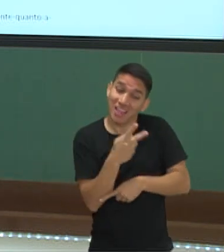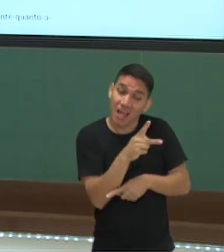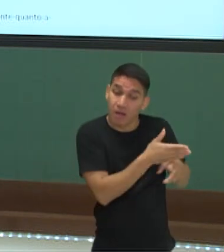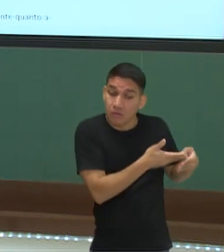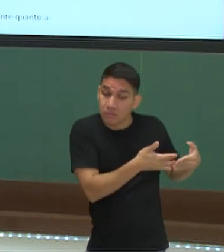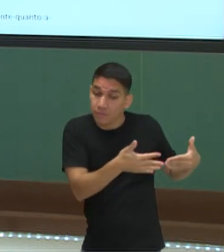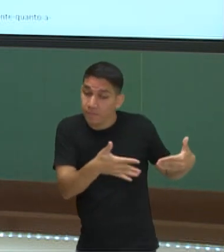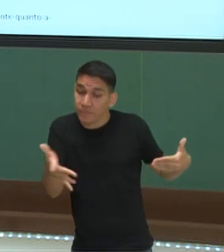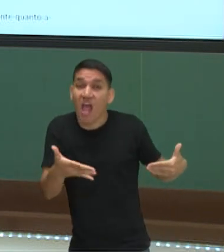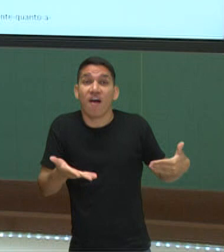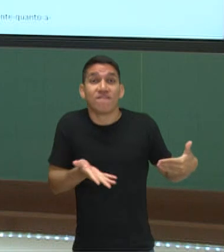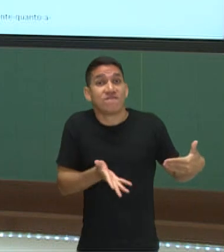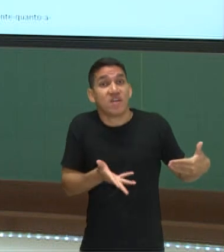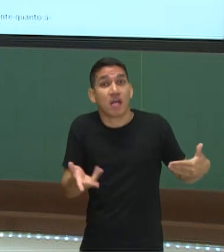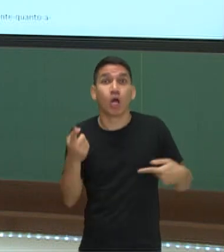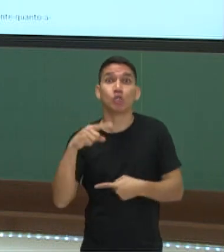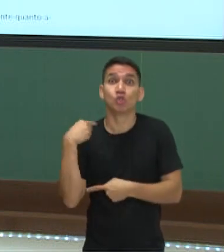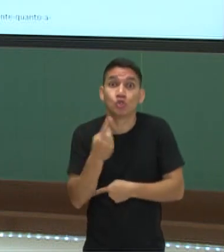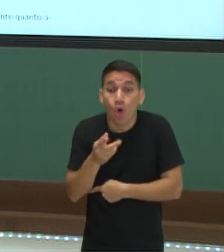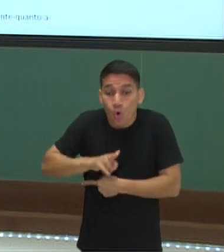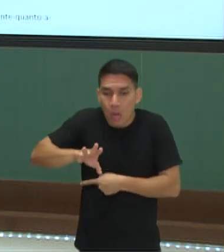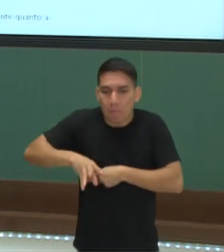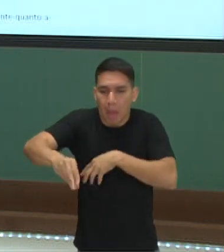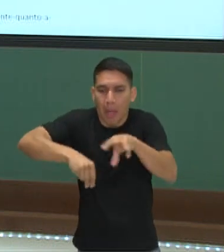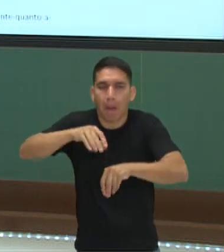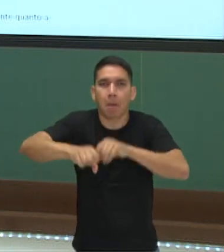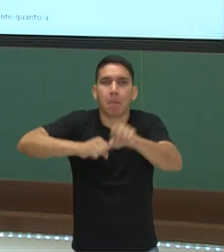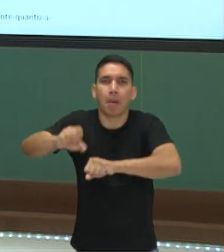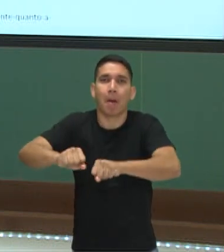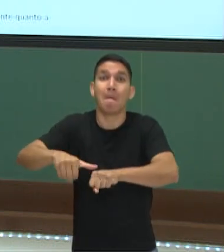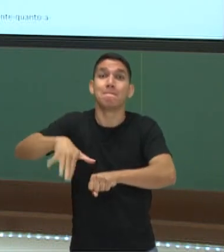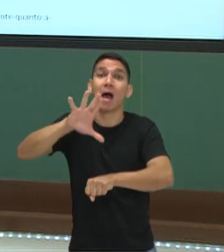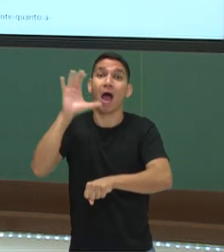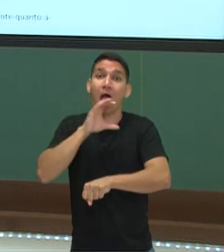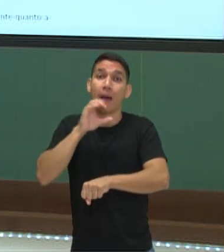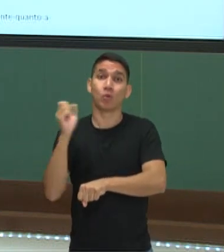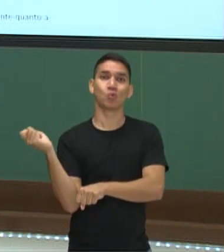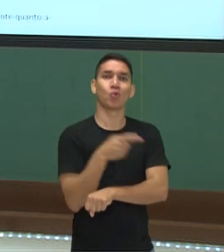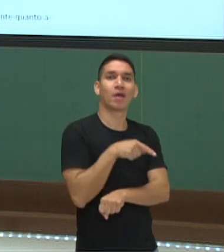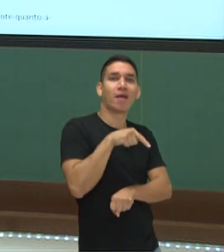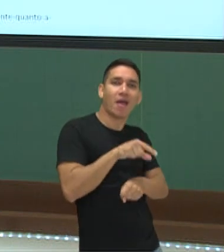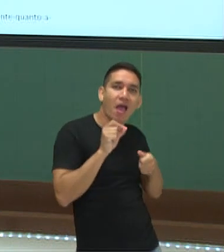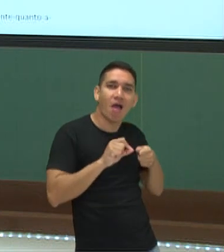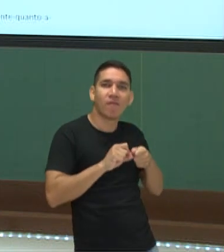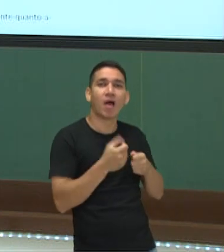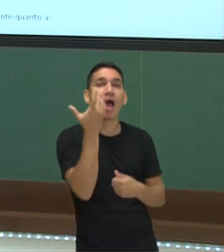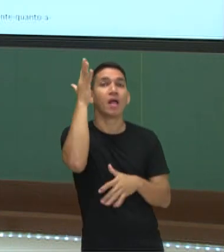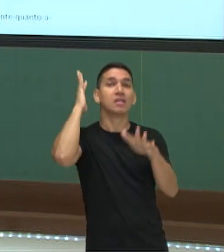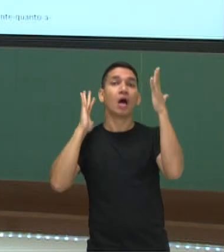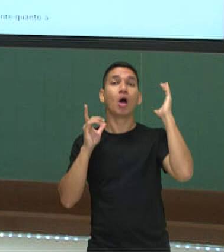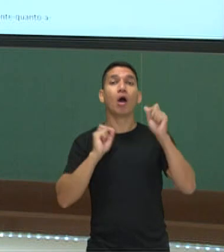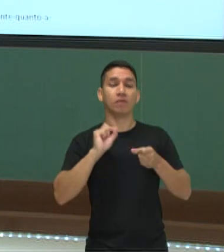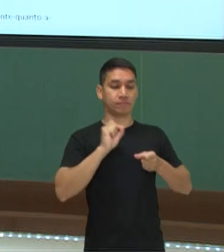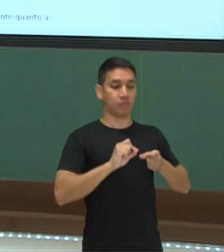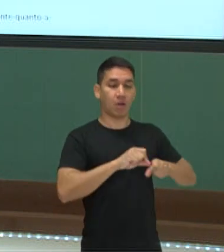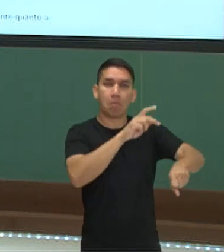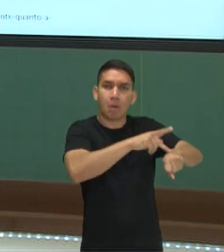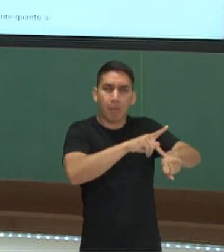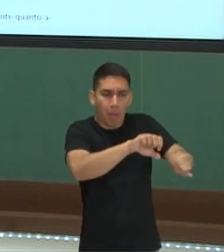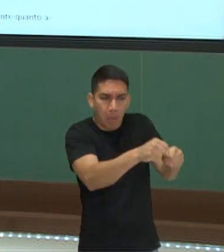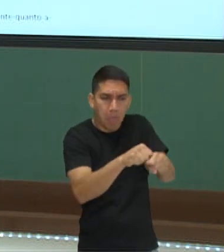nós usamos o solo é muito maior da velocidade que a natureza